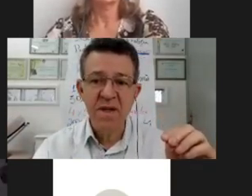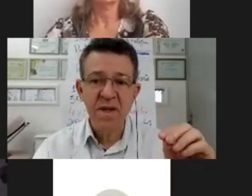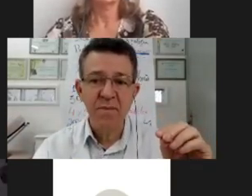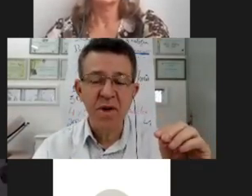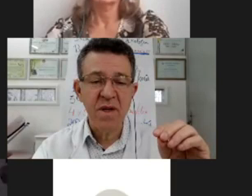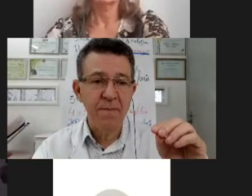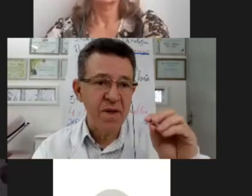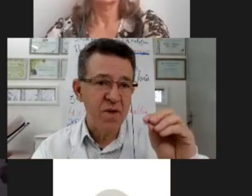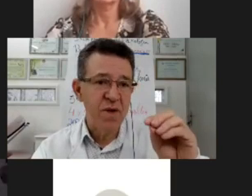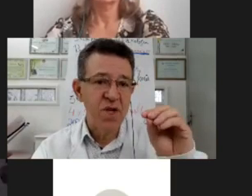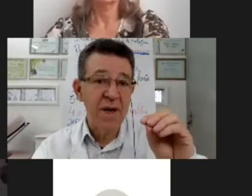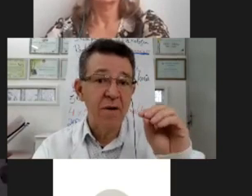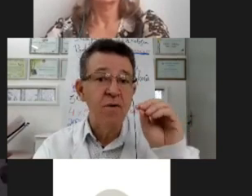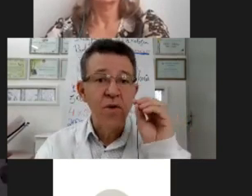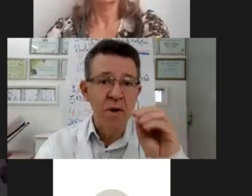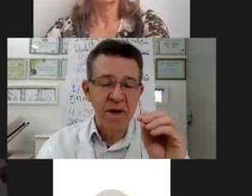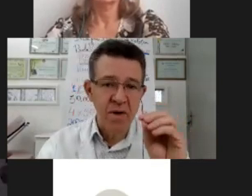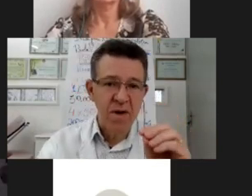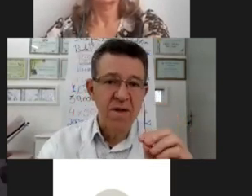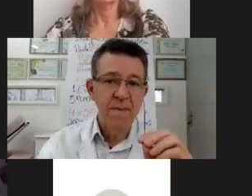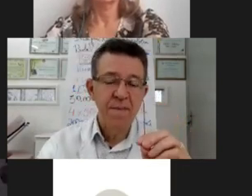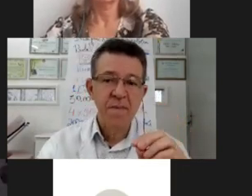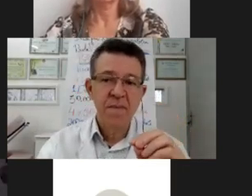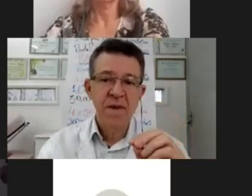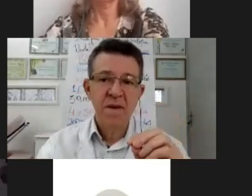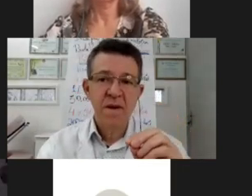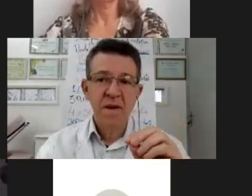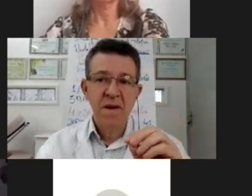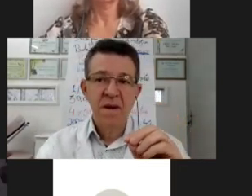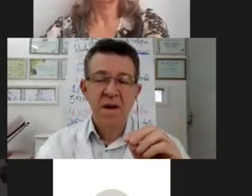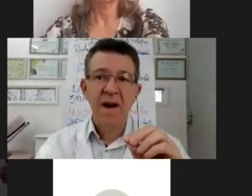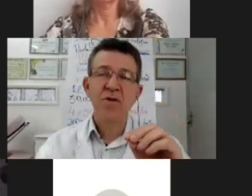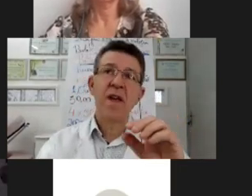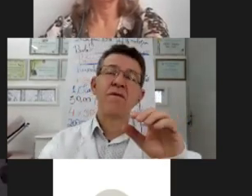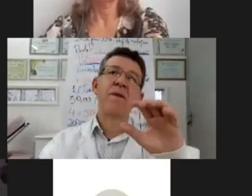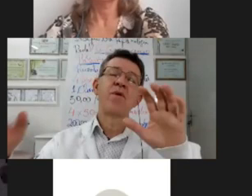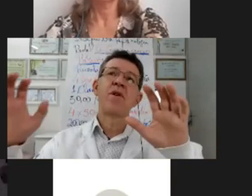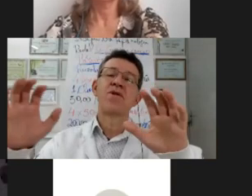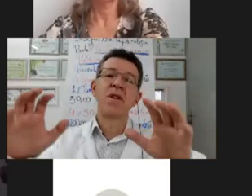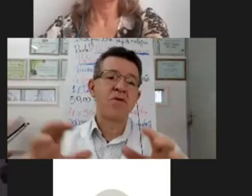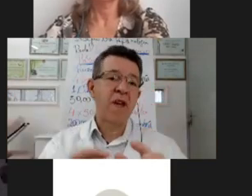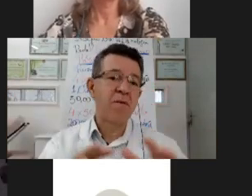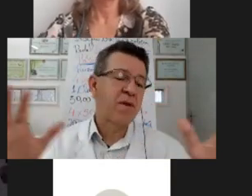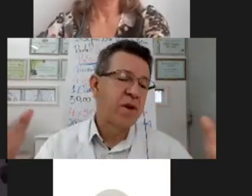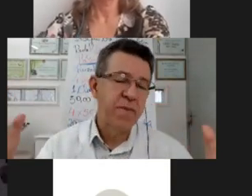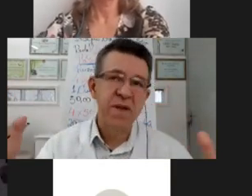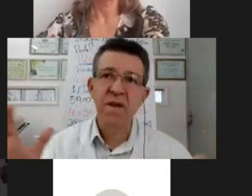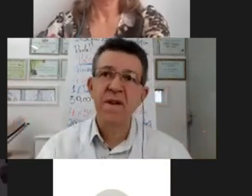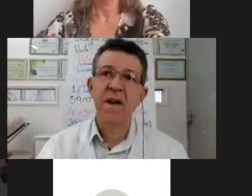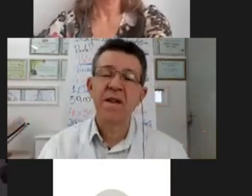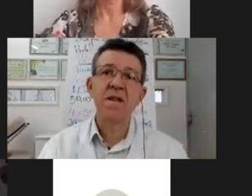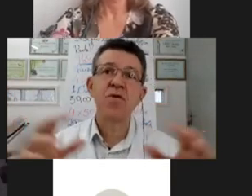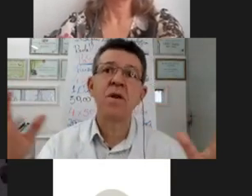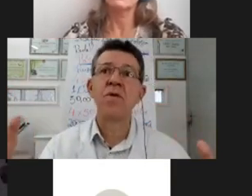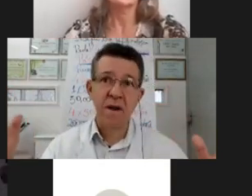precisa, depois que a pessoa chega com dor para nós, Ah, tenho fibromialgia, eu tenho uma dor